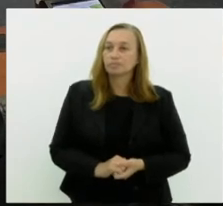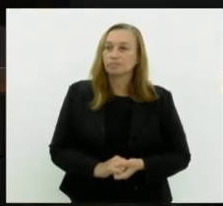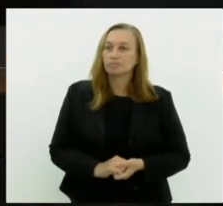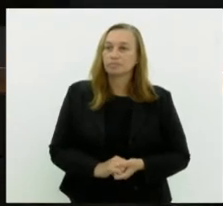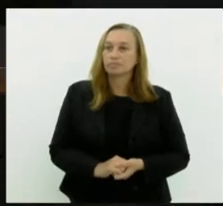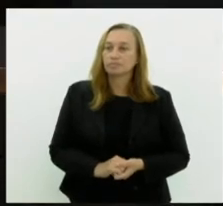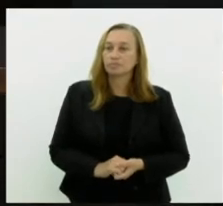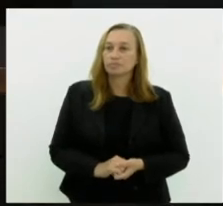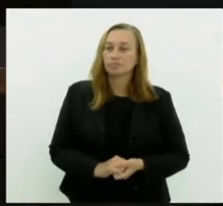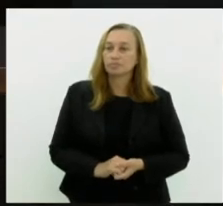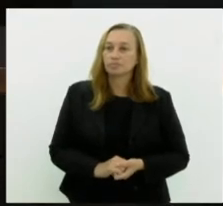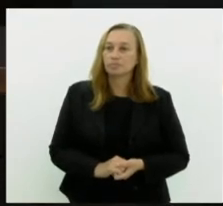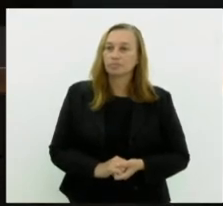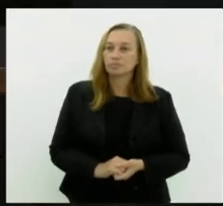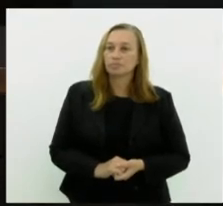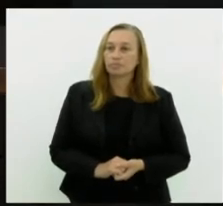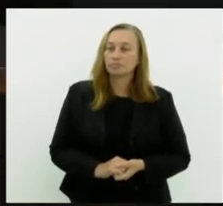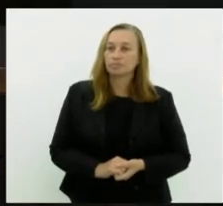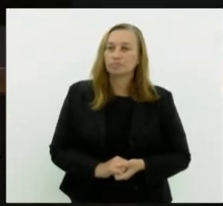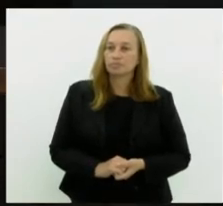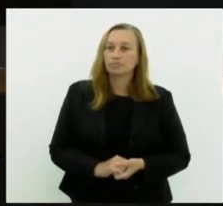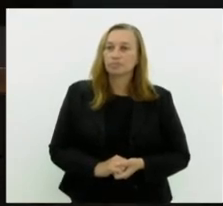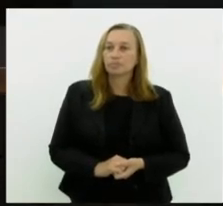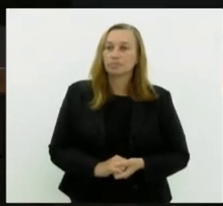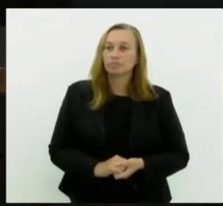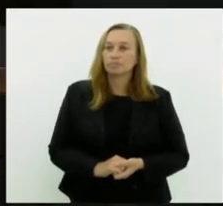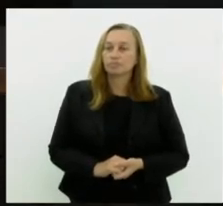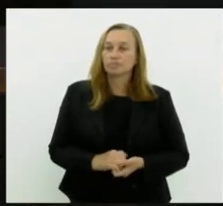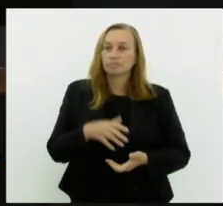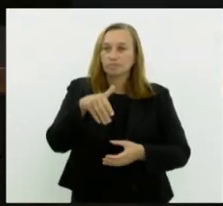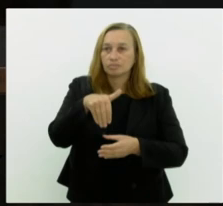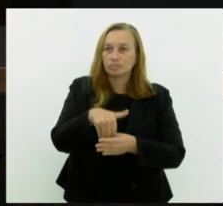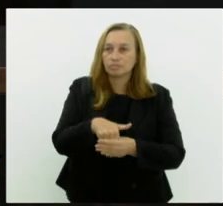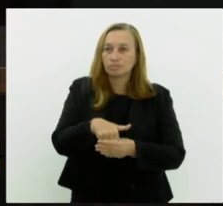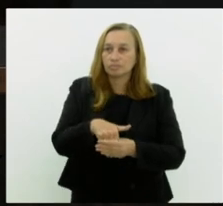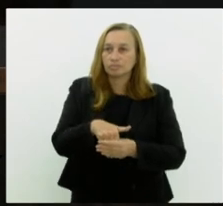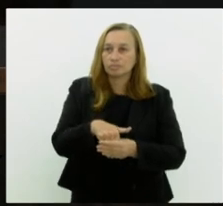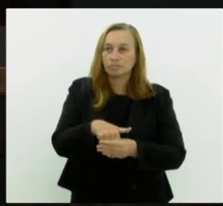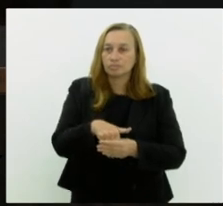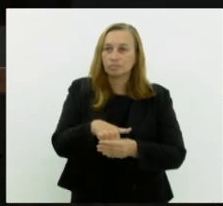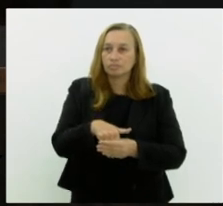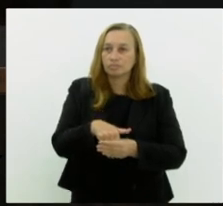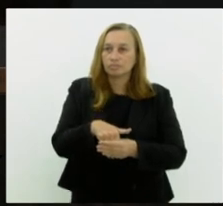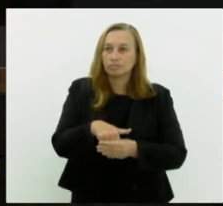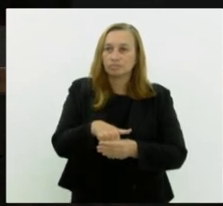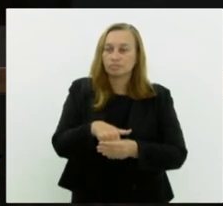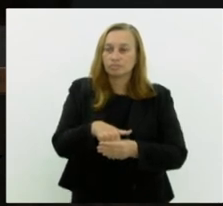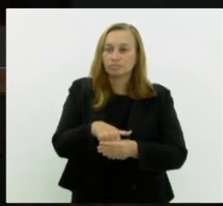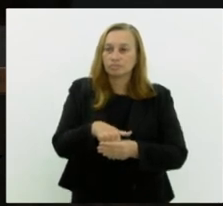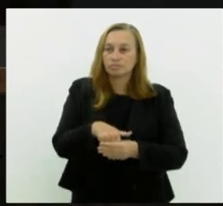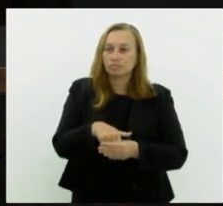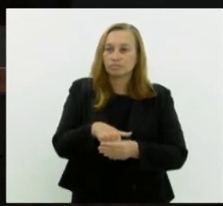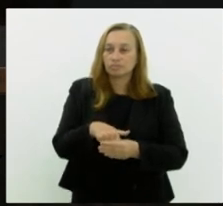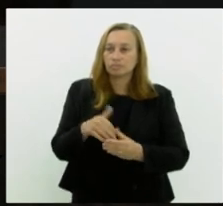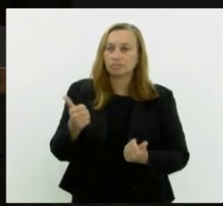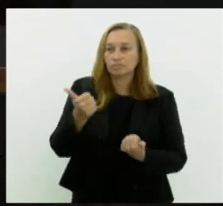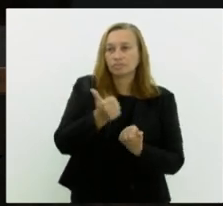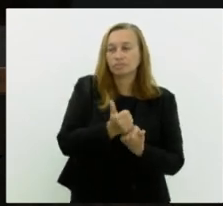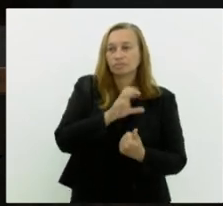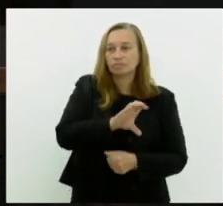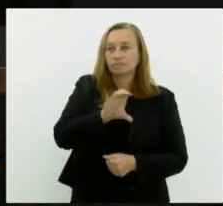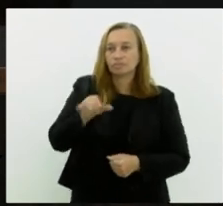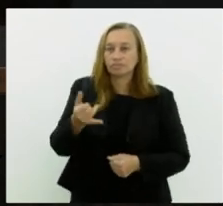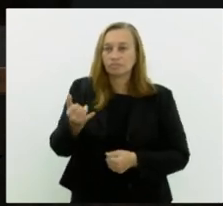Com os pareceres emitidos em votação. Com os, do substitutivo da